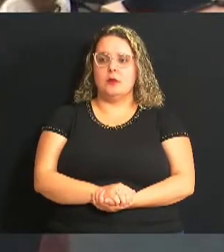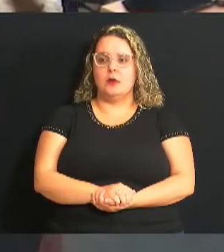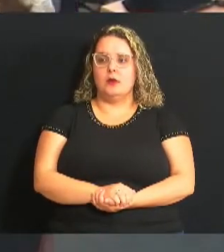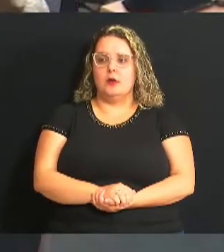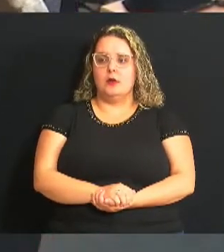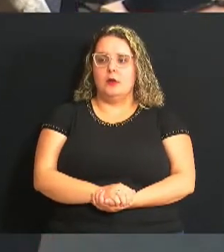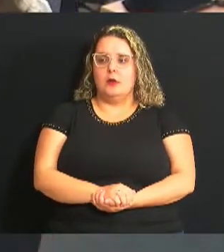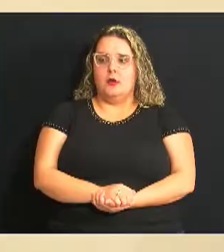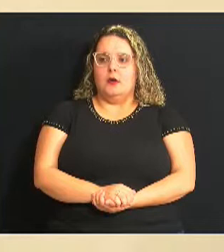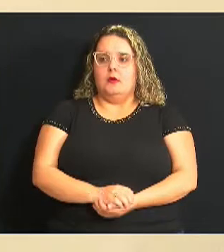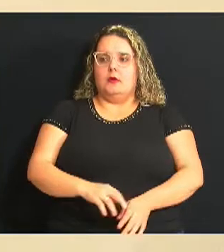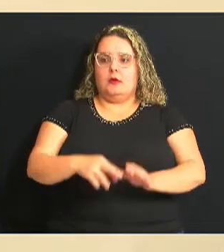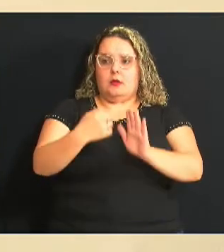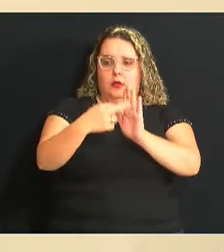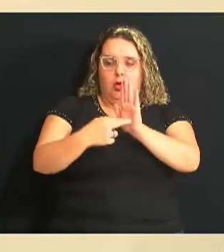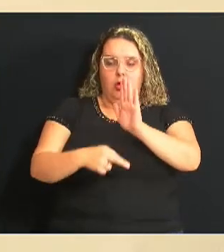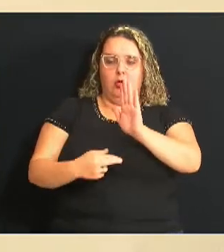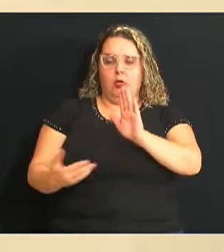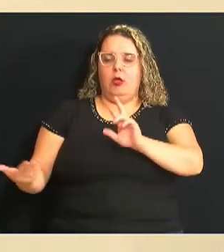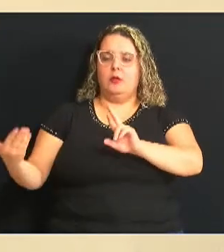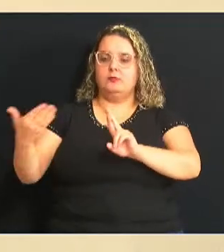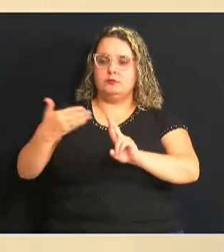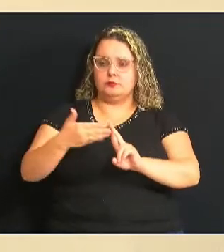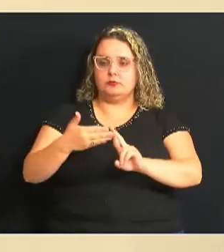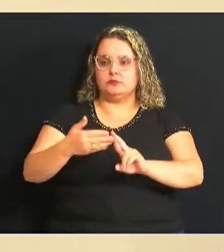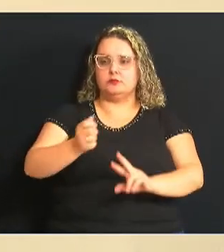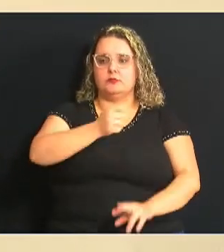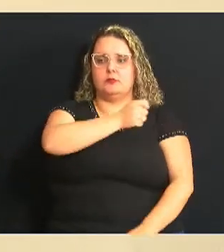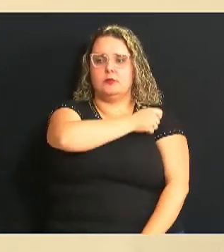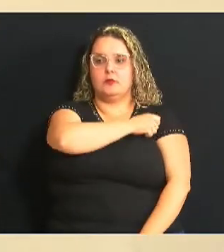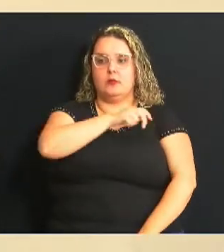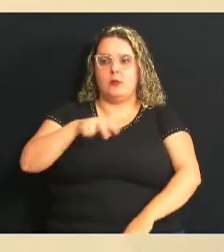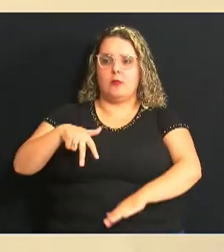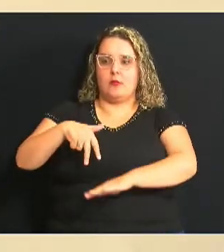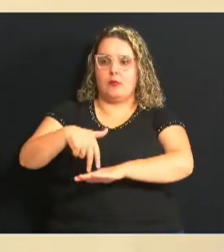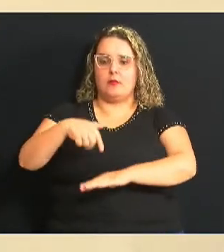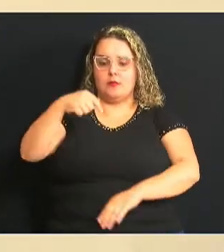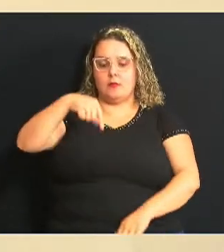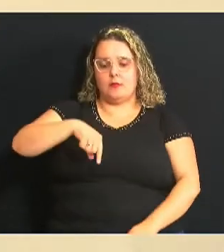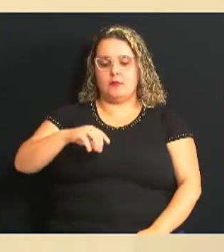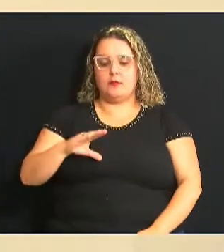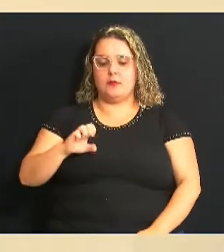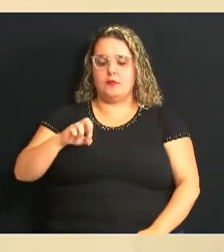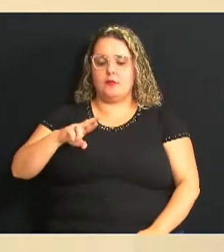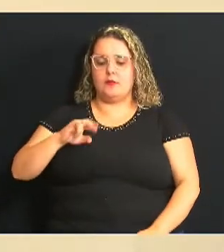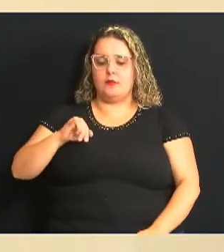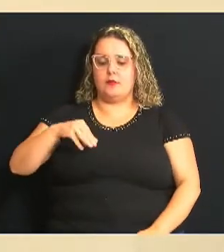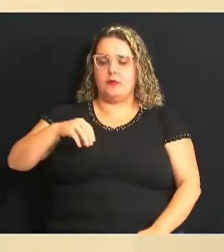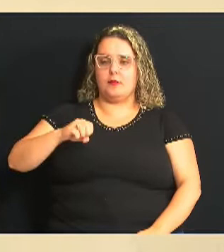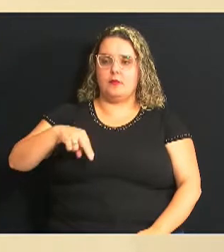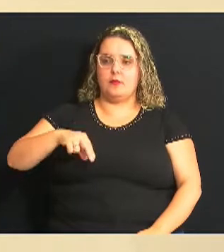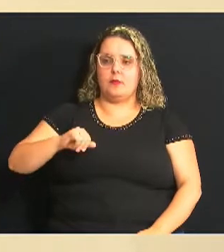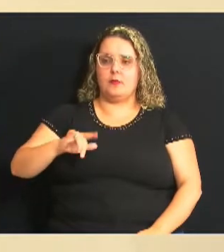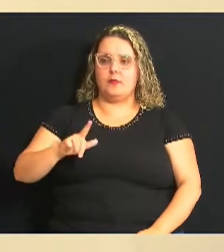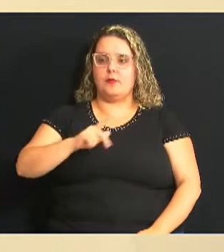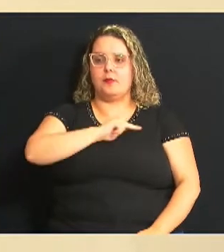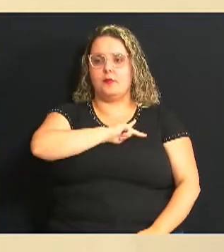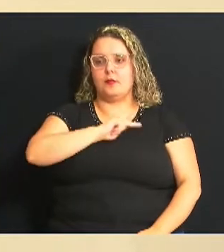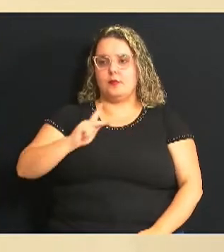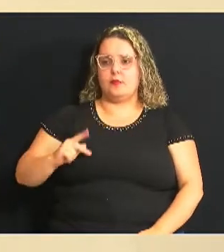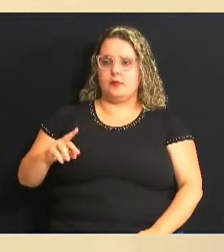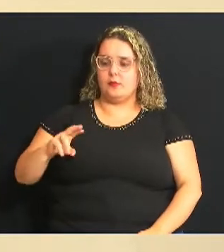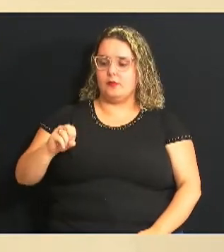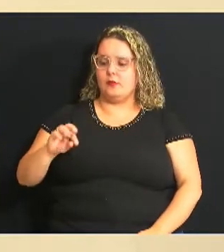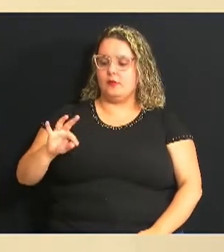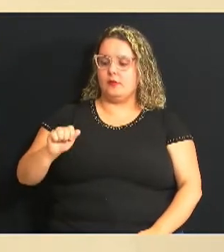Relacionamos as seguintes representantes e autoridades que se apresentaram a este cerimonial. O presidente do Rotaract